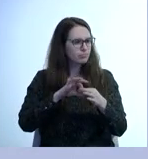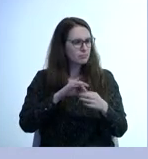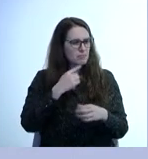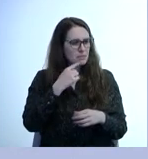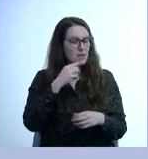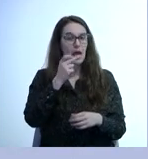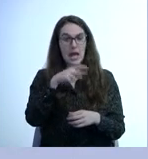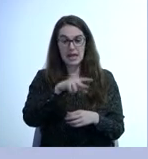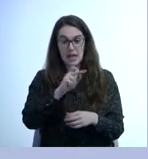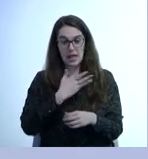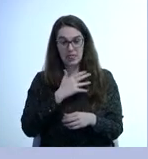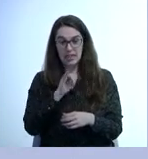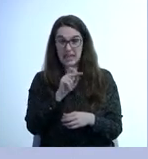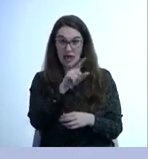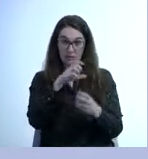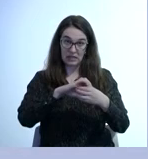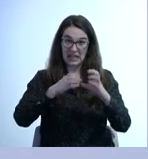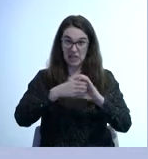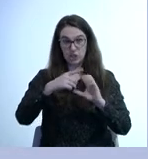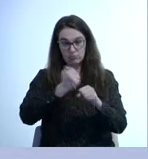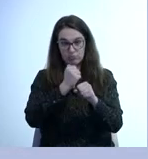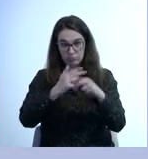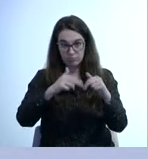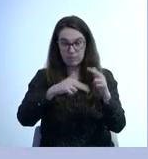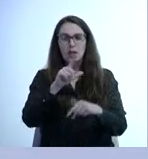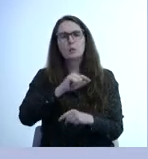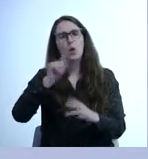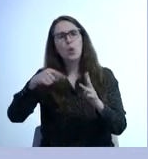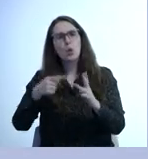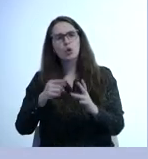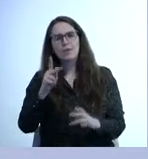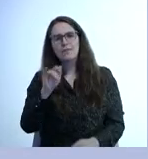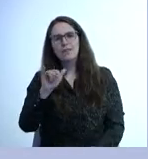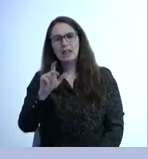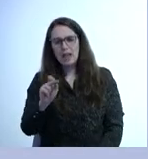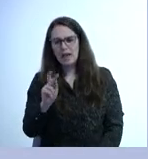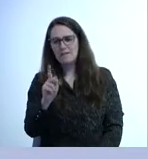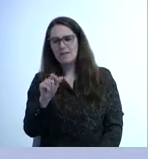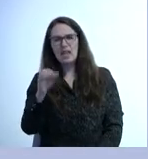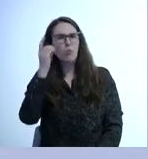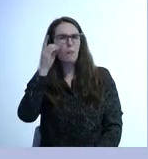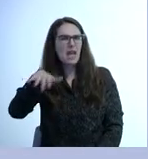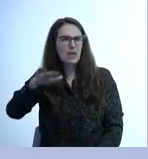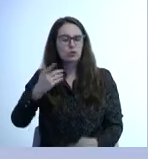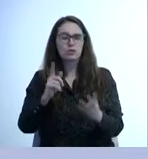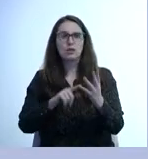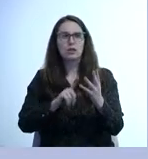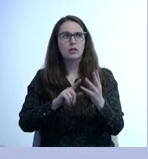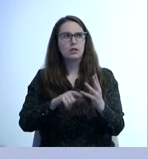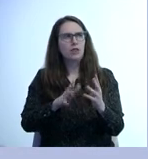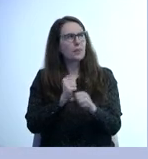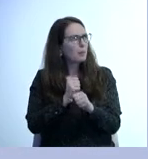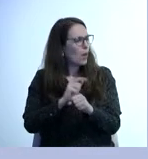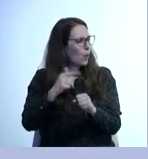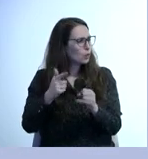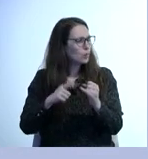Ana Dia. E também o outro projeto de Vila Velha de Ródão, do Cordel de Combeiros, e mais outros. E já estavas a trabalhar também